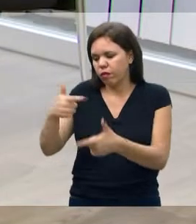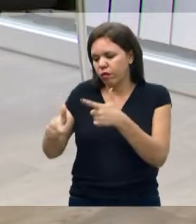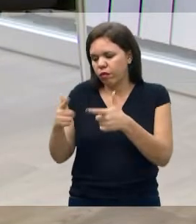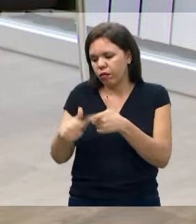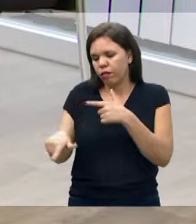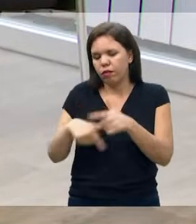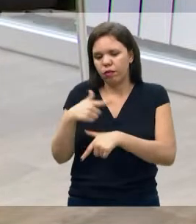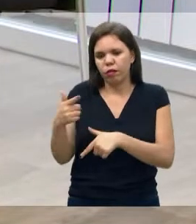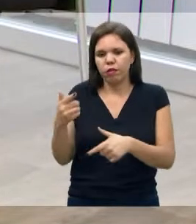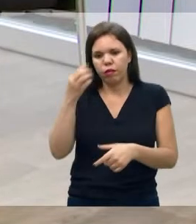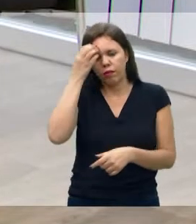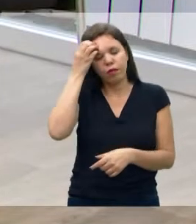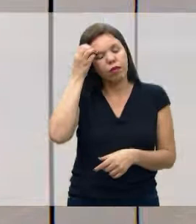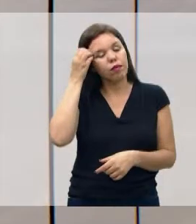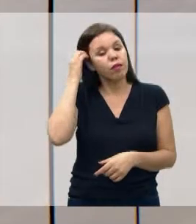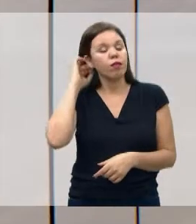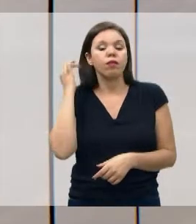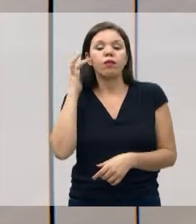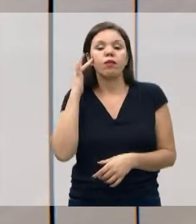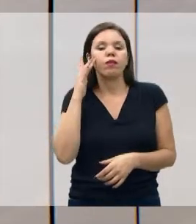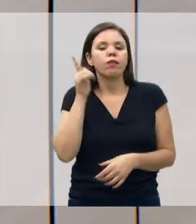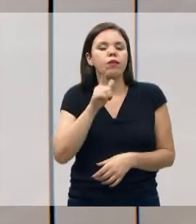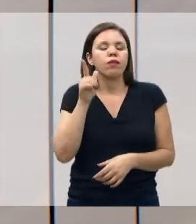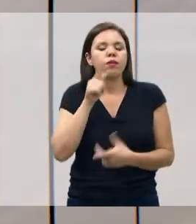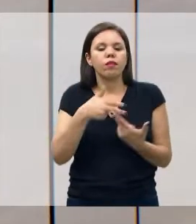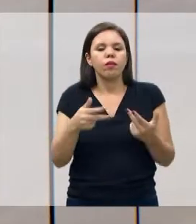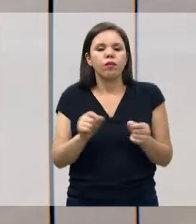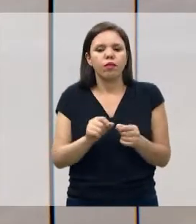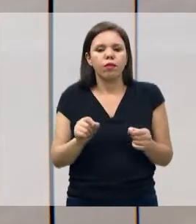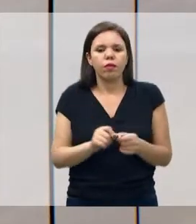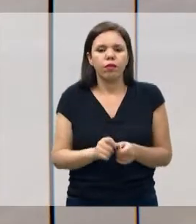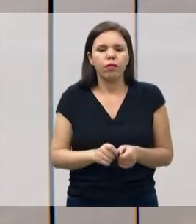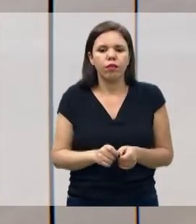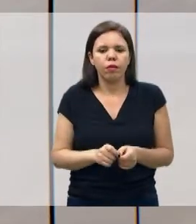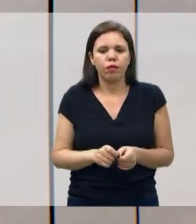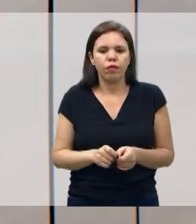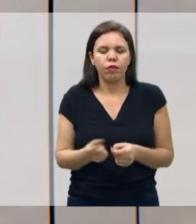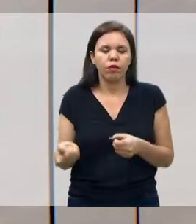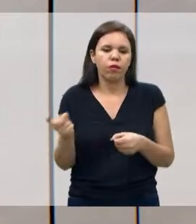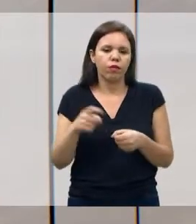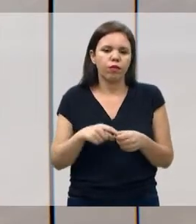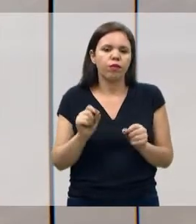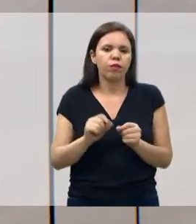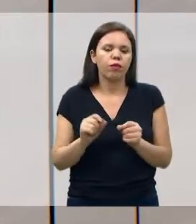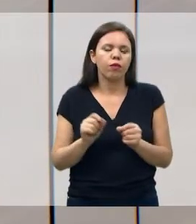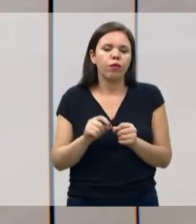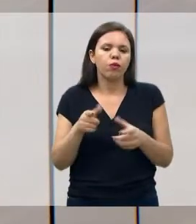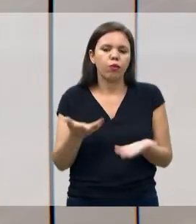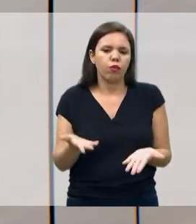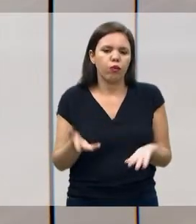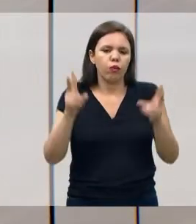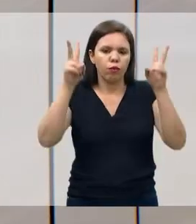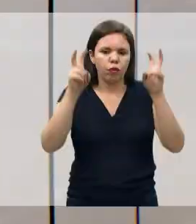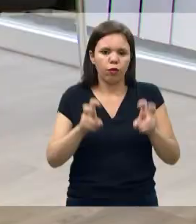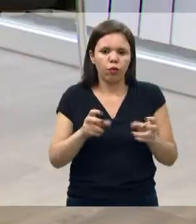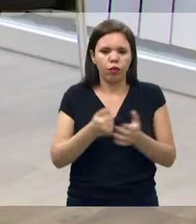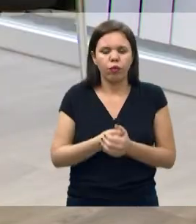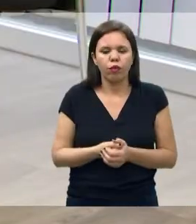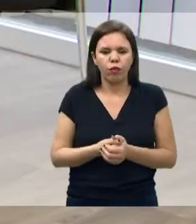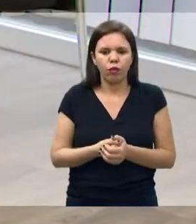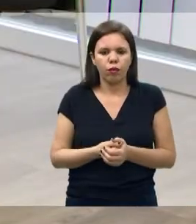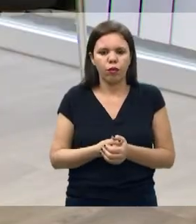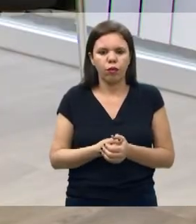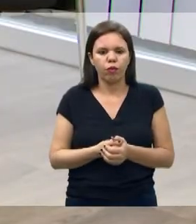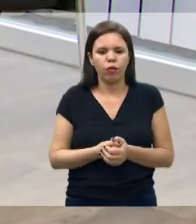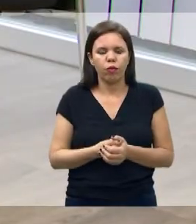Né? Vamos ver se a gente consegue aí de alguma forma retomar esse assunto através vai dos voltar